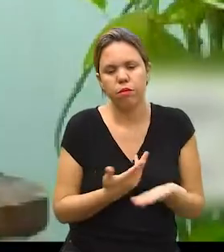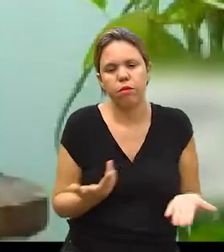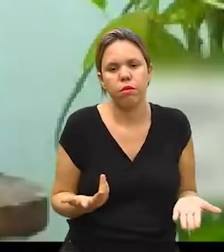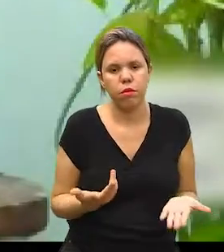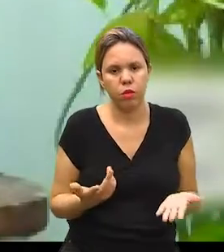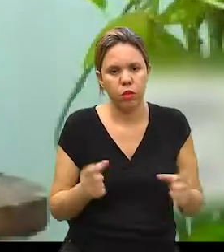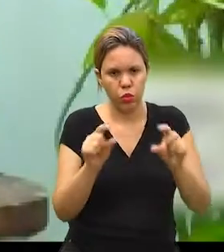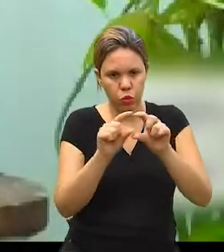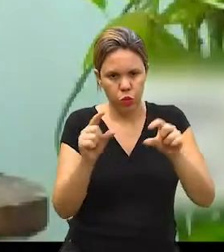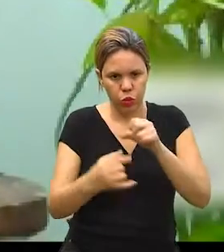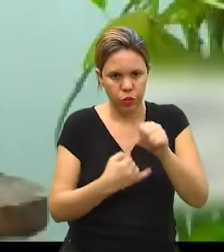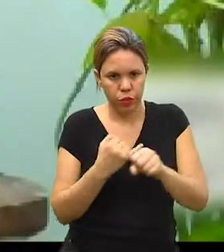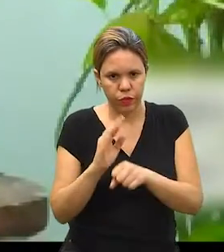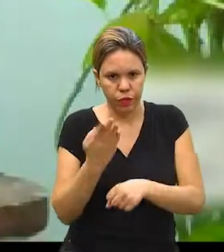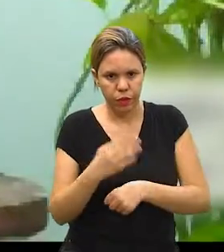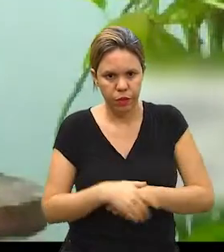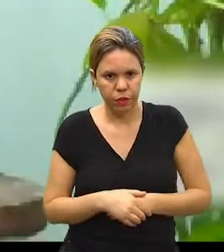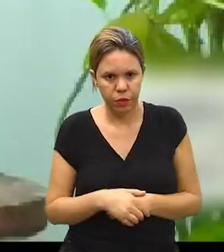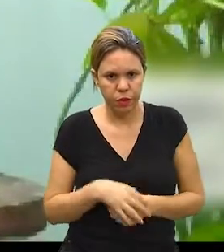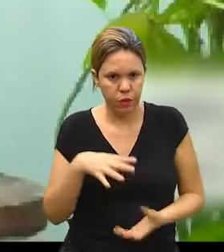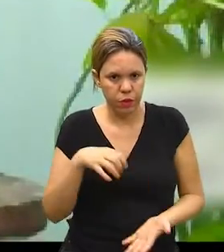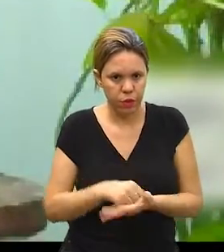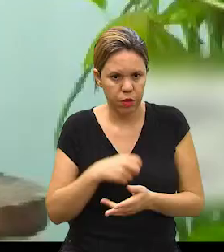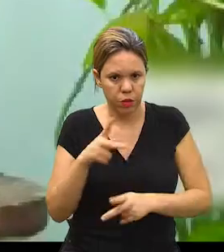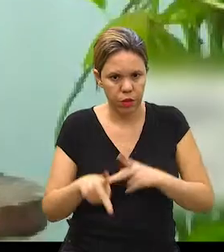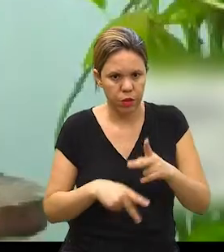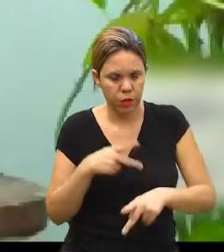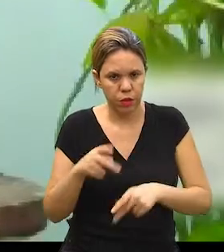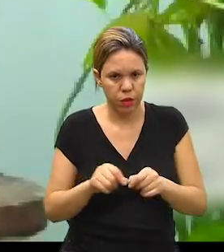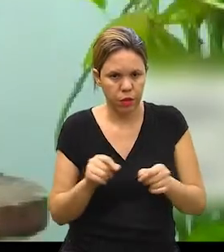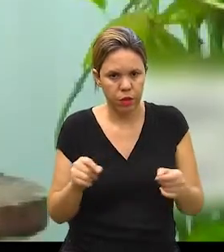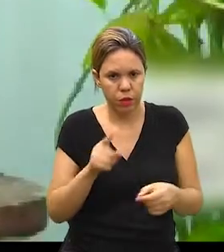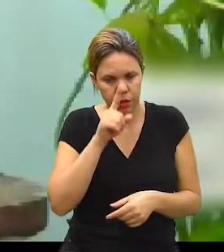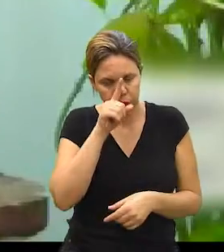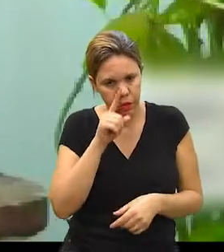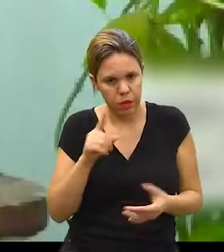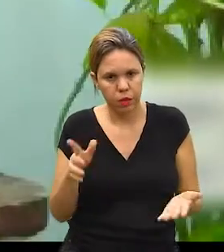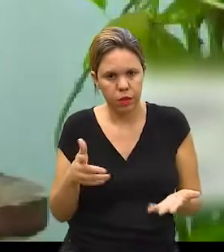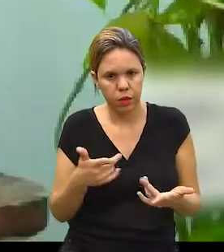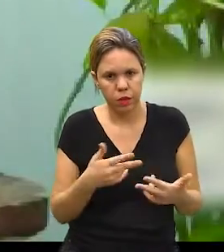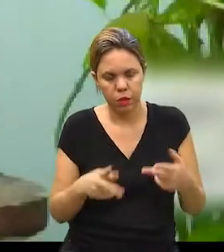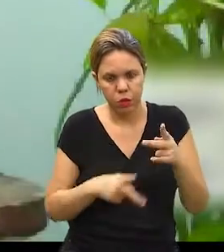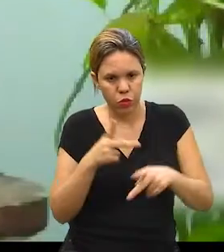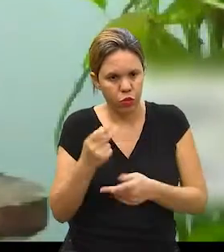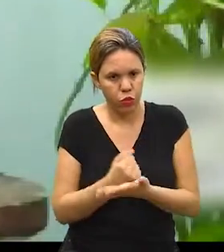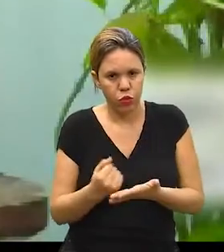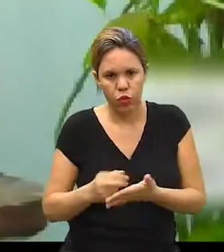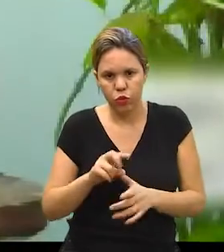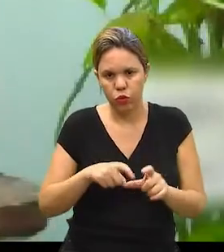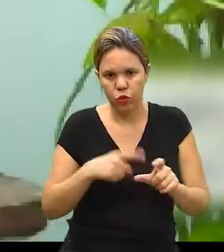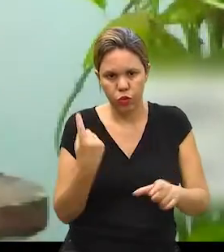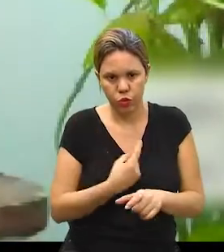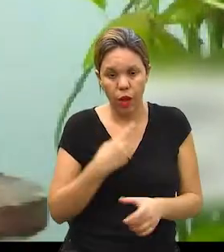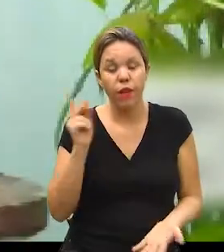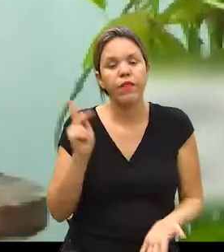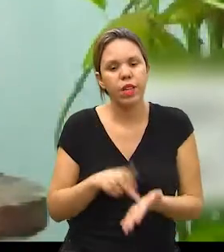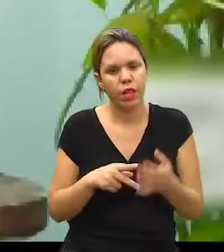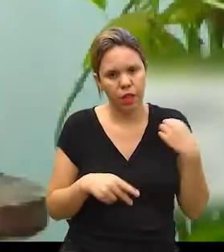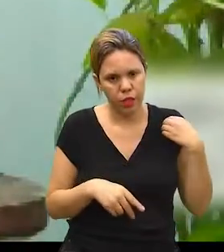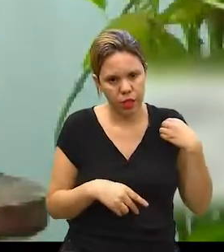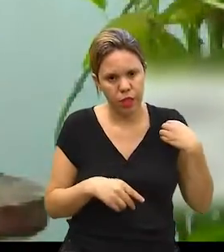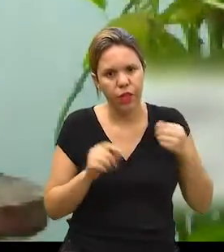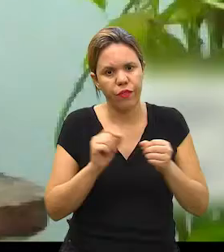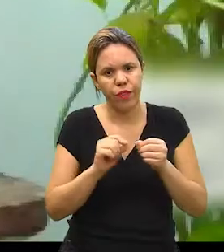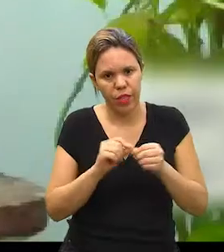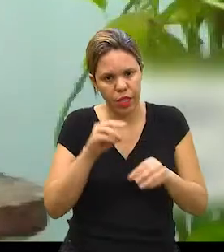O link é falso. O cadastramento de pessoas em vulnerabilidade, informais ou autônomos, é verdade, deve ser